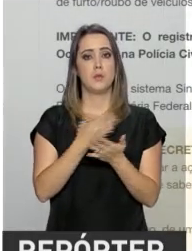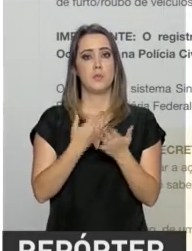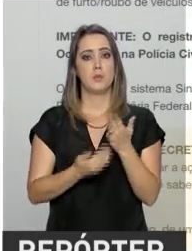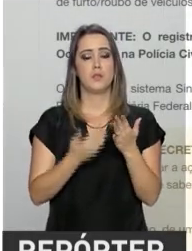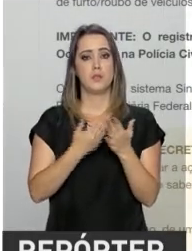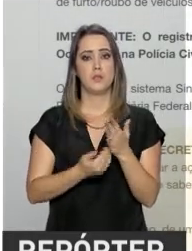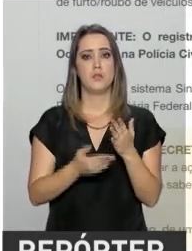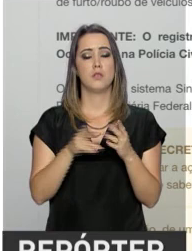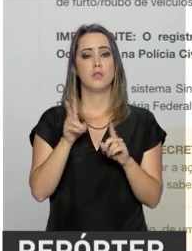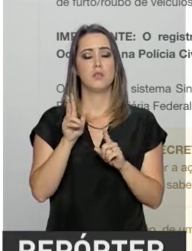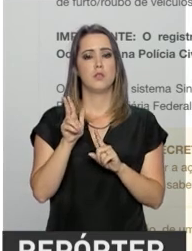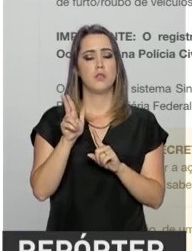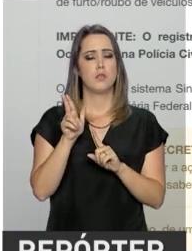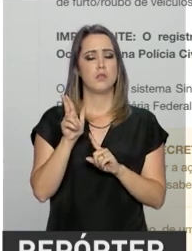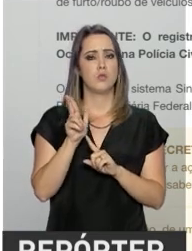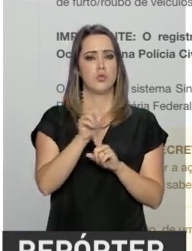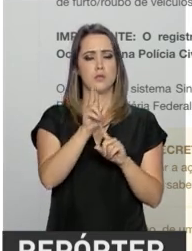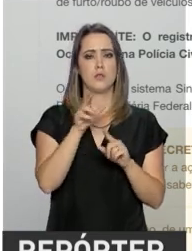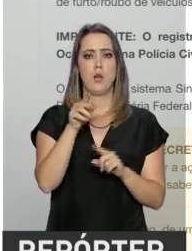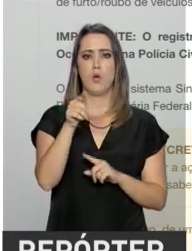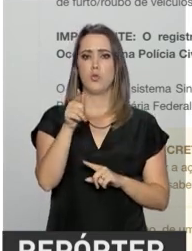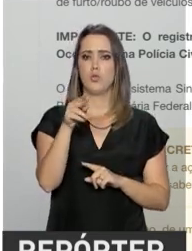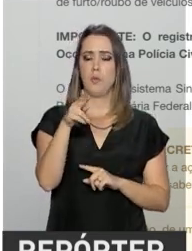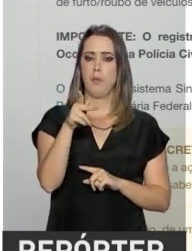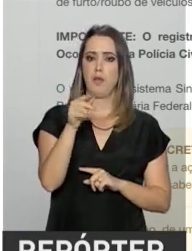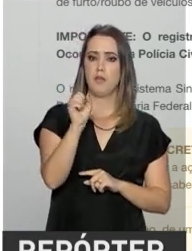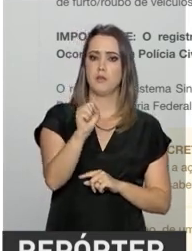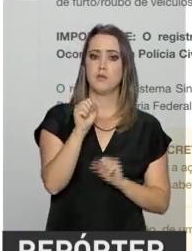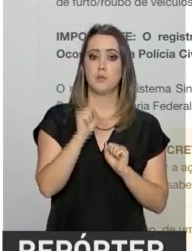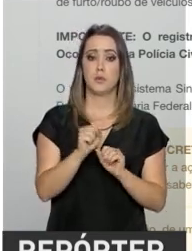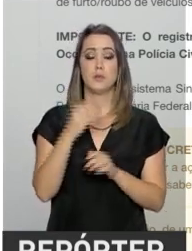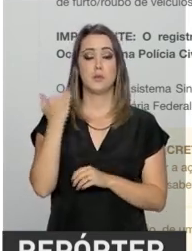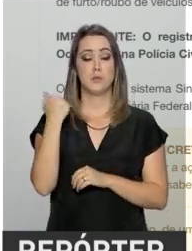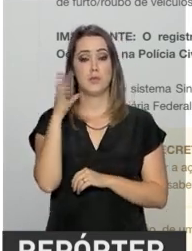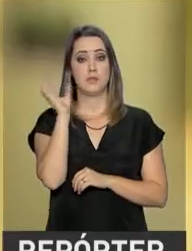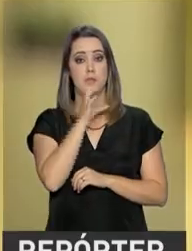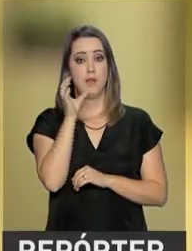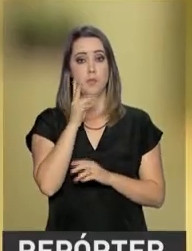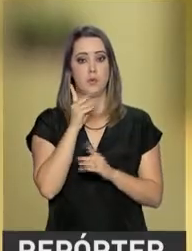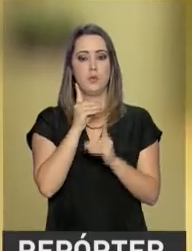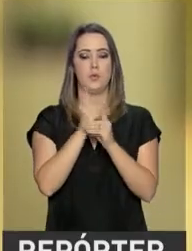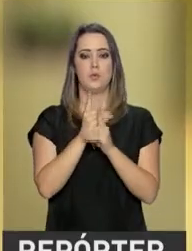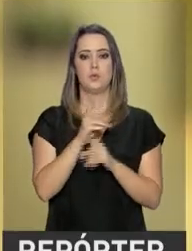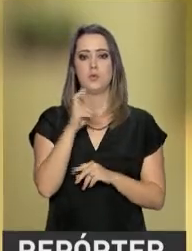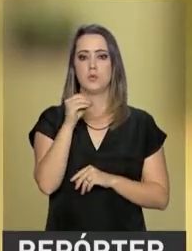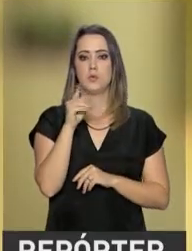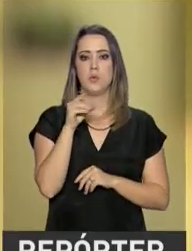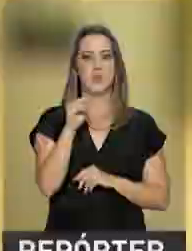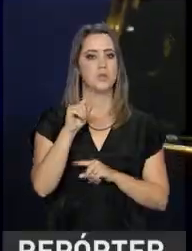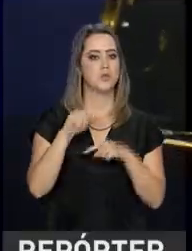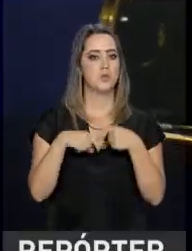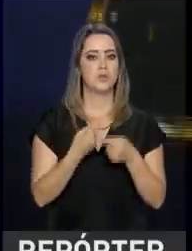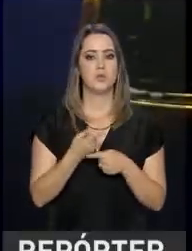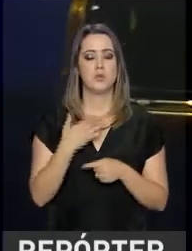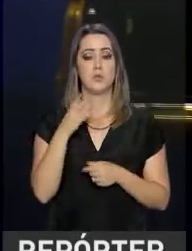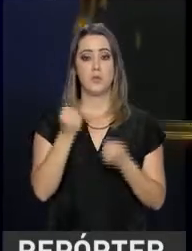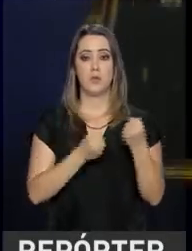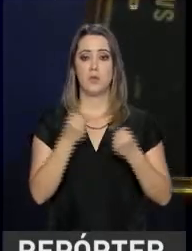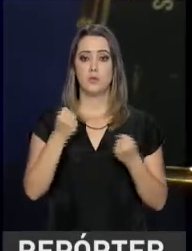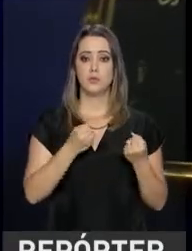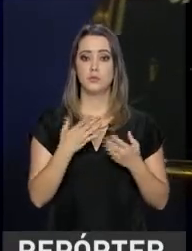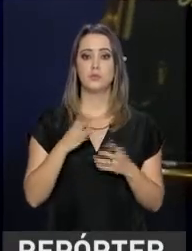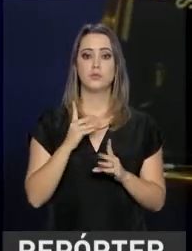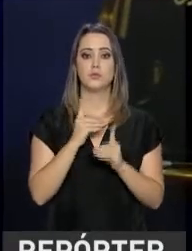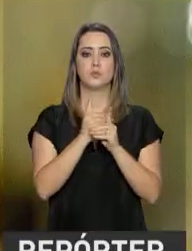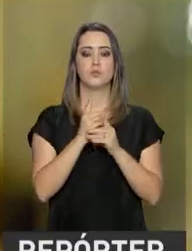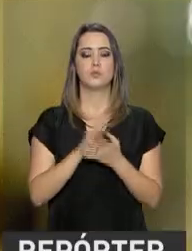localização por gps seja localizado mais rapidamente 50 dias depois o carro de moisés